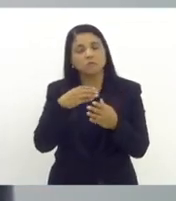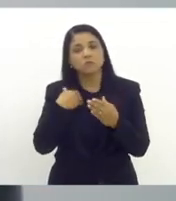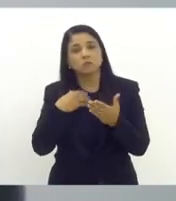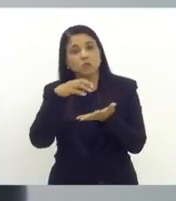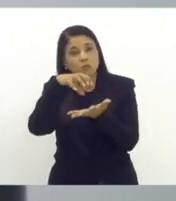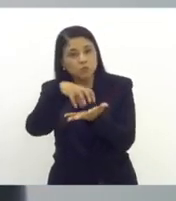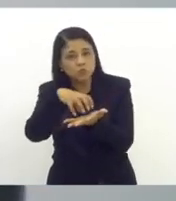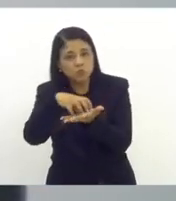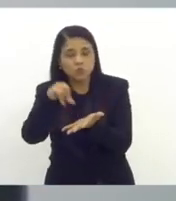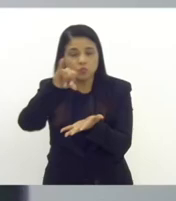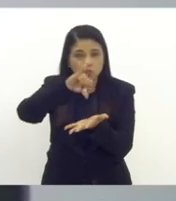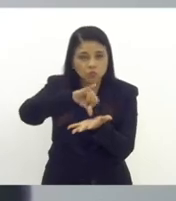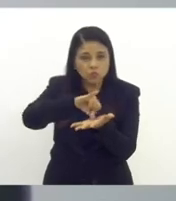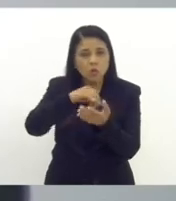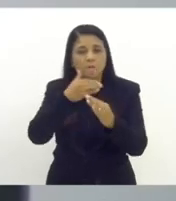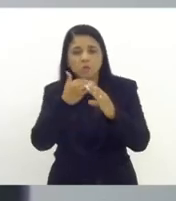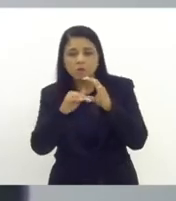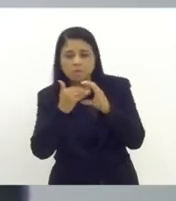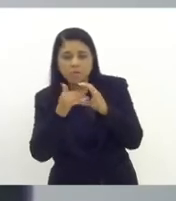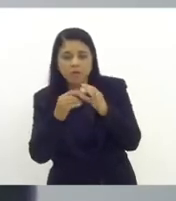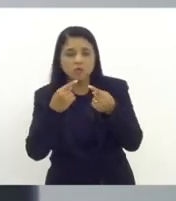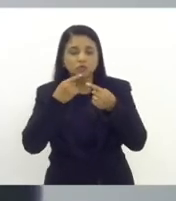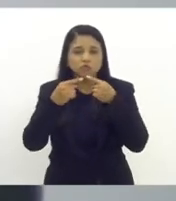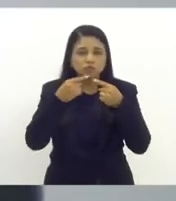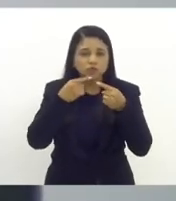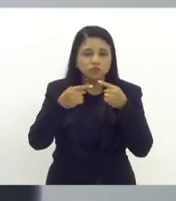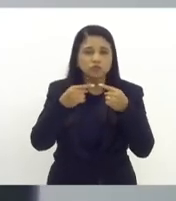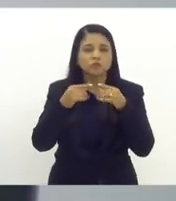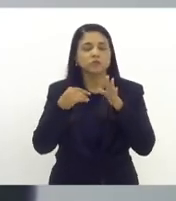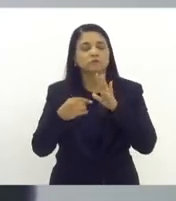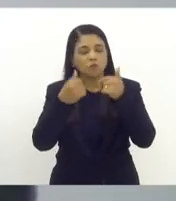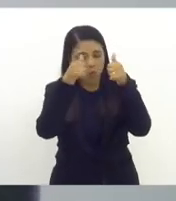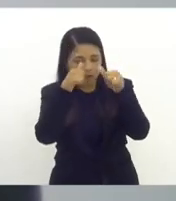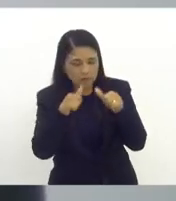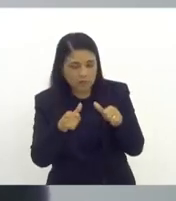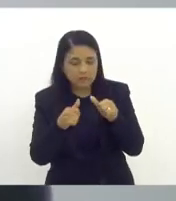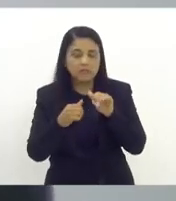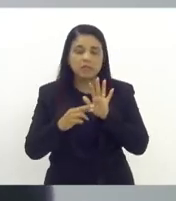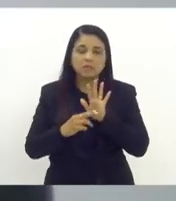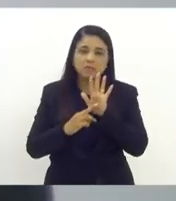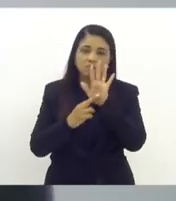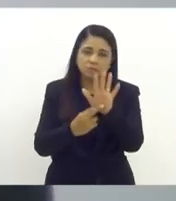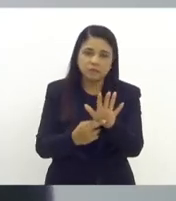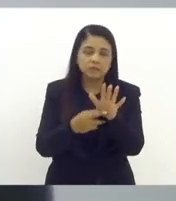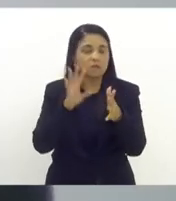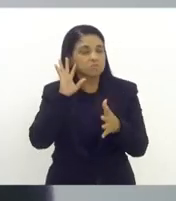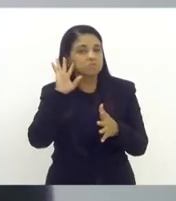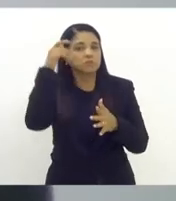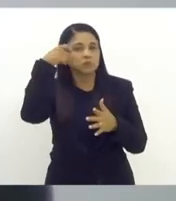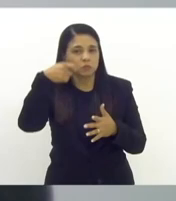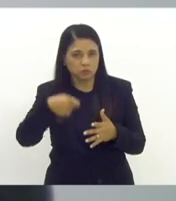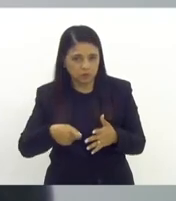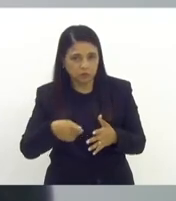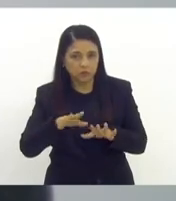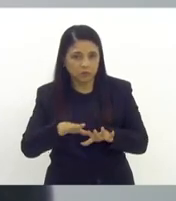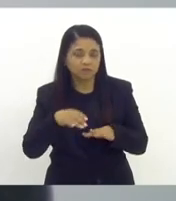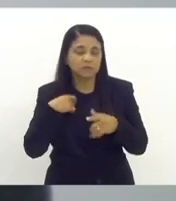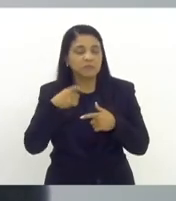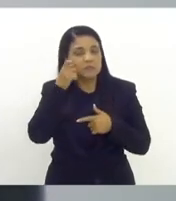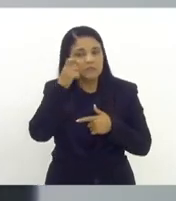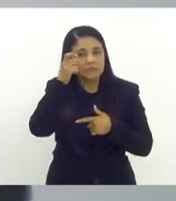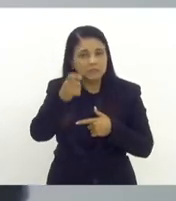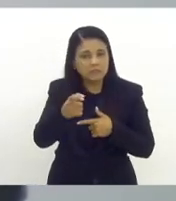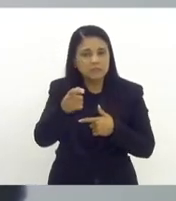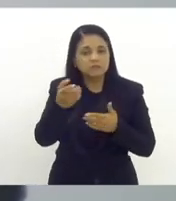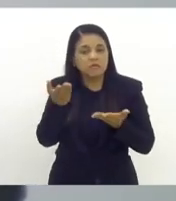a gente por e-mail que a gente possa discutir eu vou analisar isso eu vou apresentar enquanto uma solução que atende os interesses